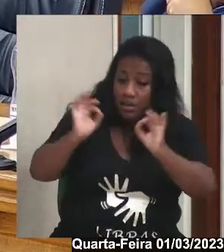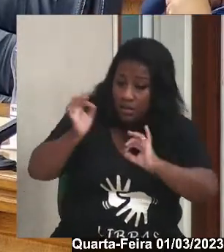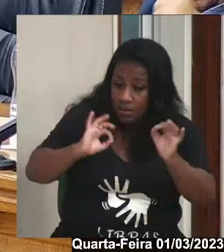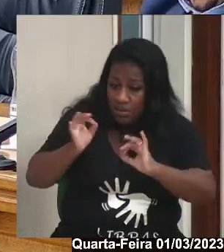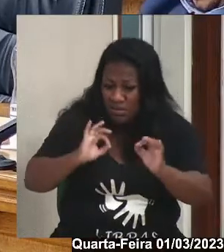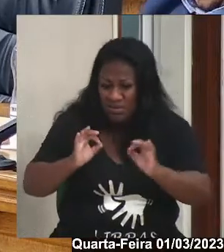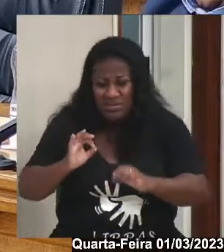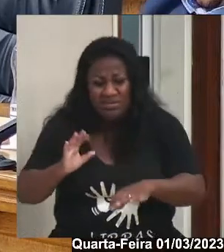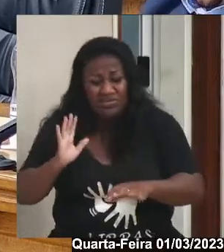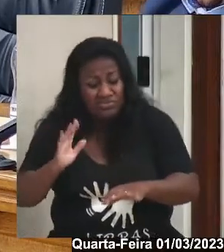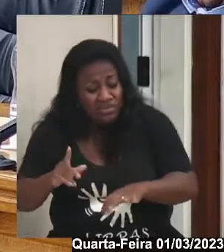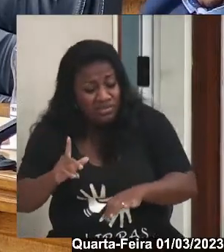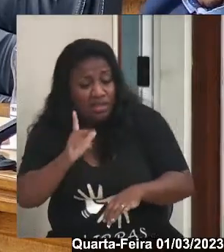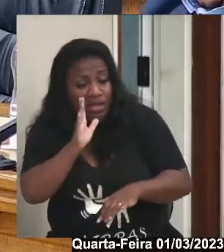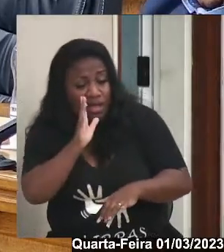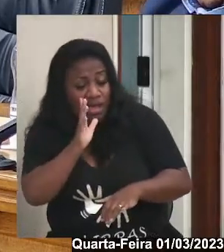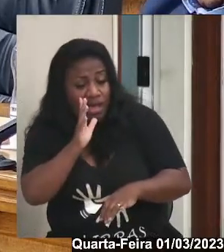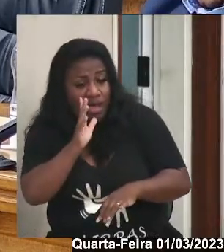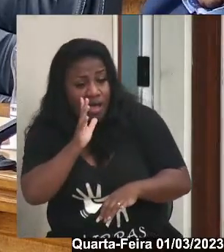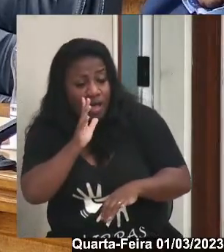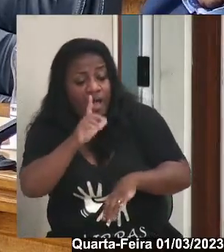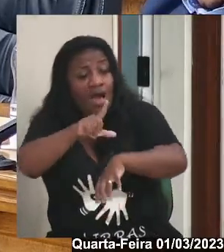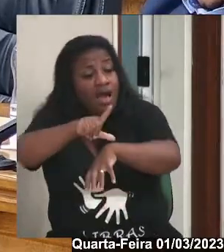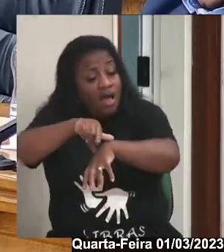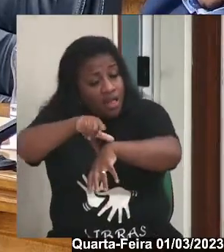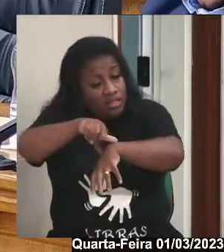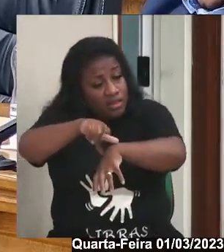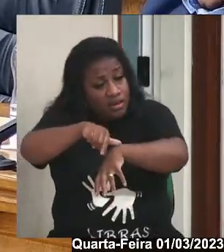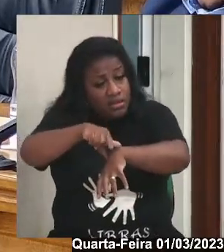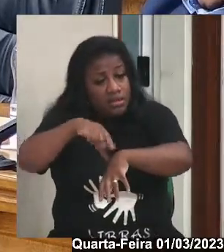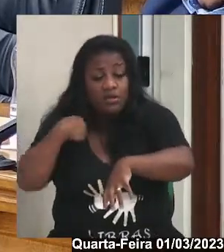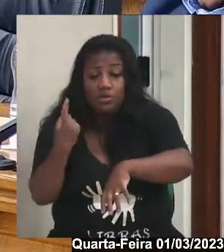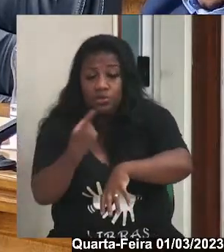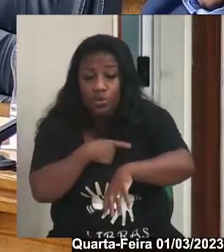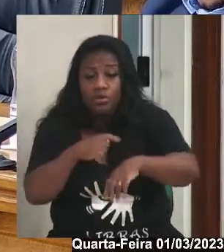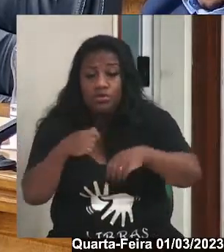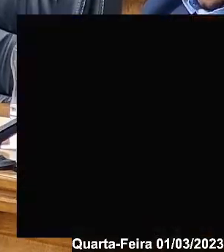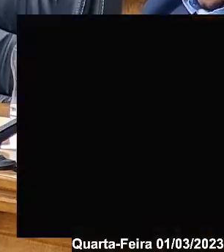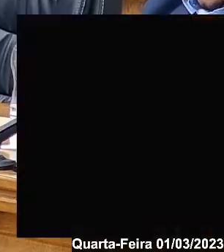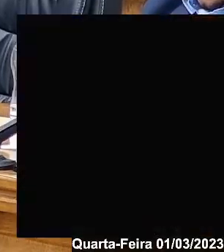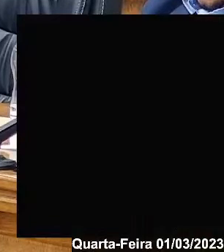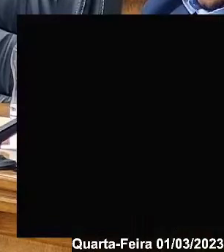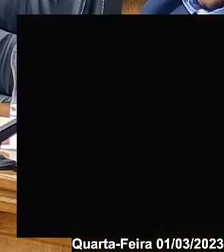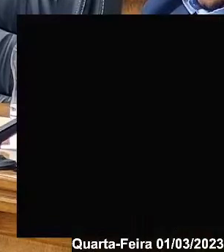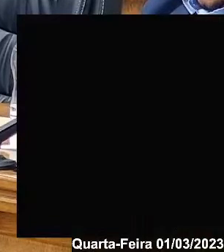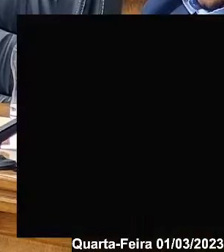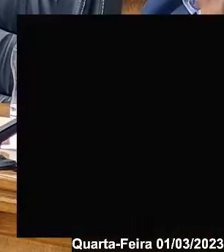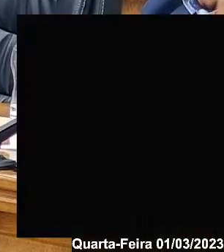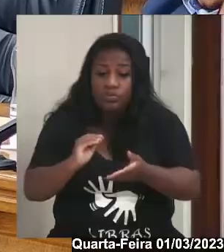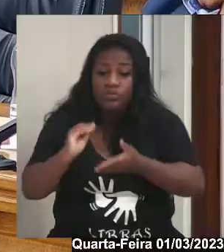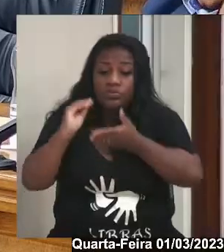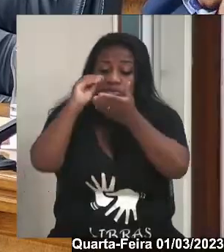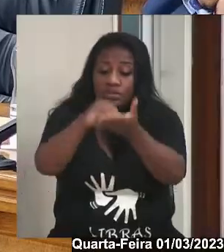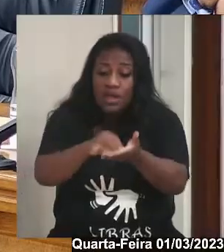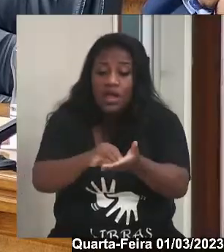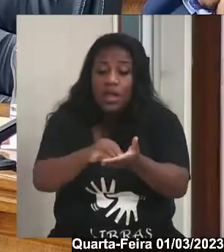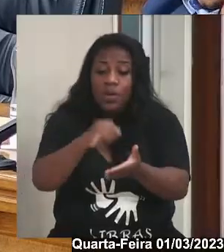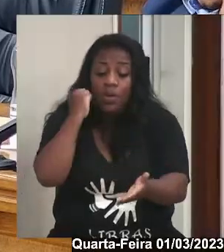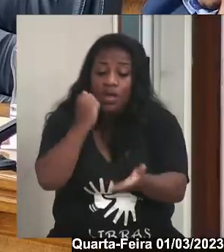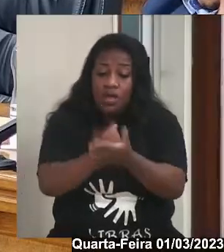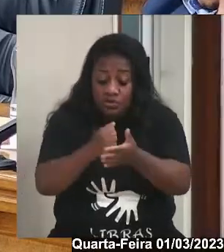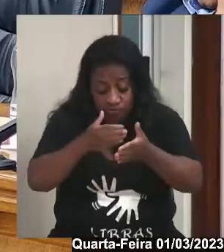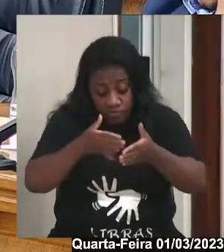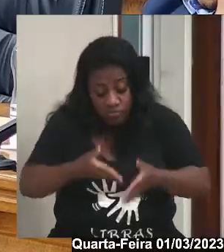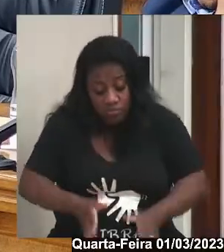regularização muito atrasada, que é o nosso, e nós precisamos regularizar, quer dizer, dar o registro de